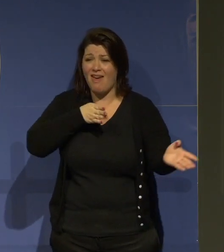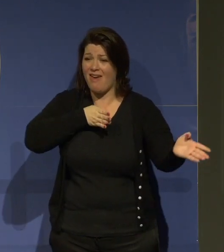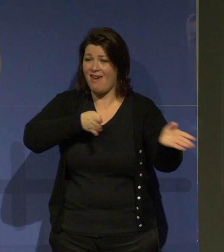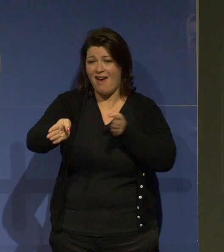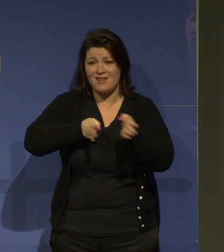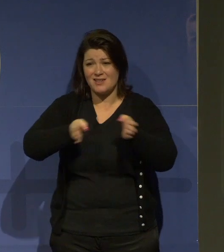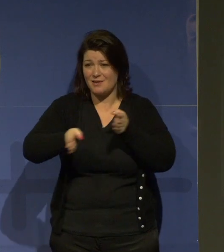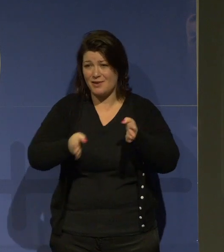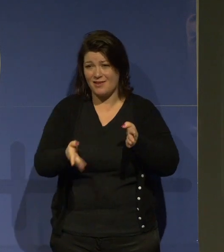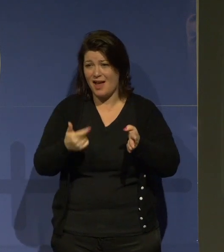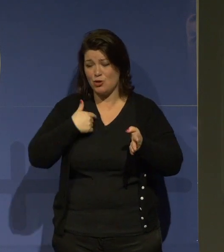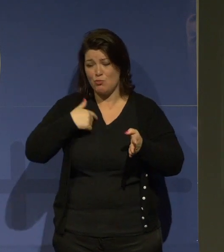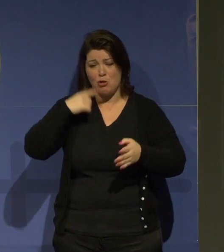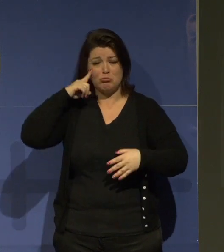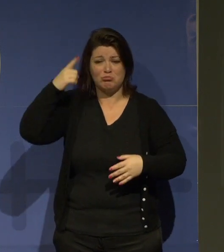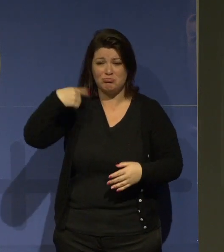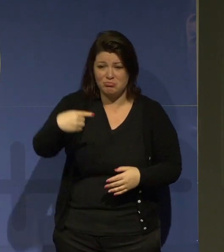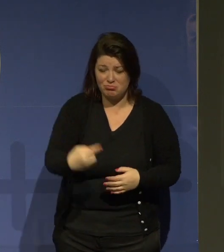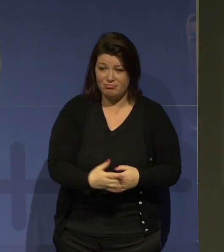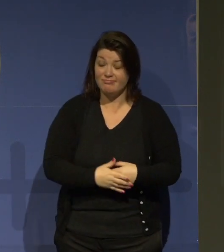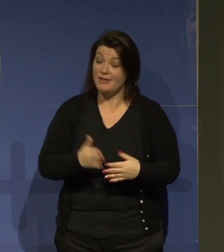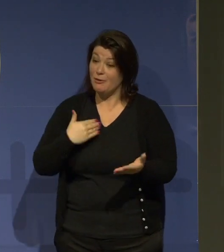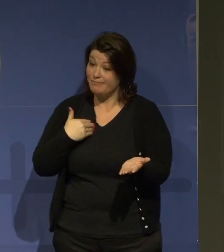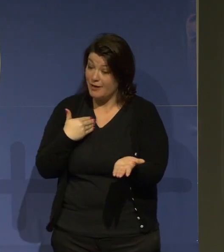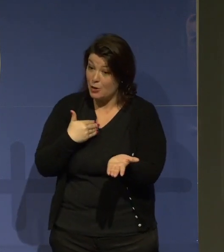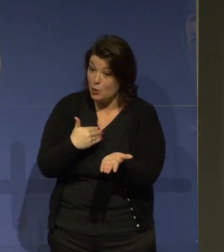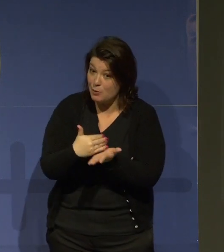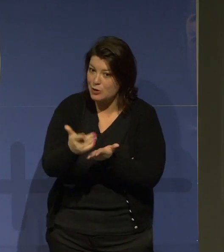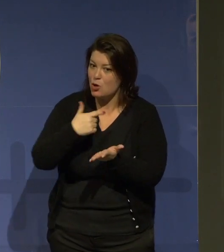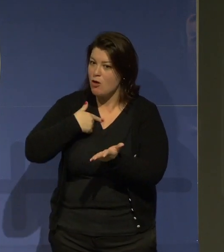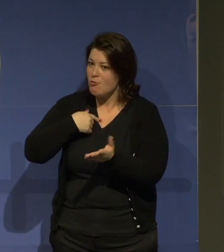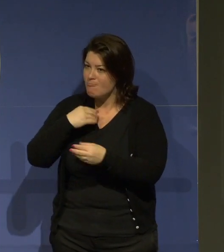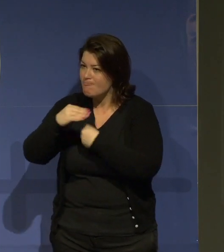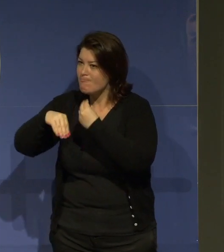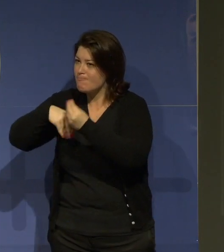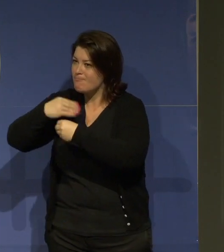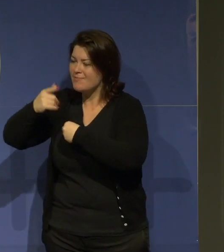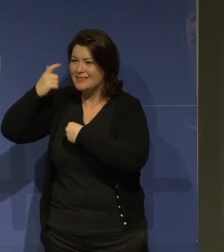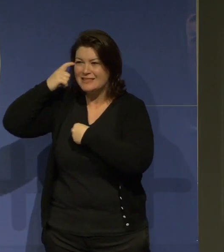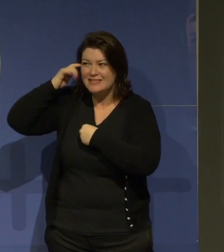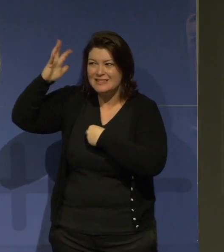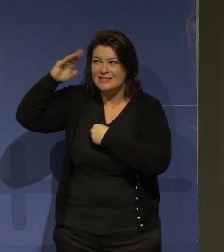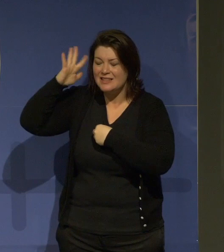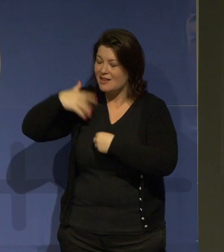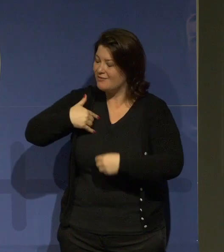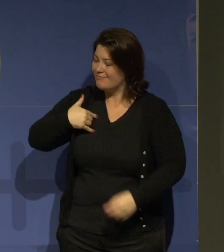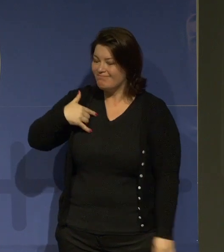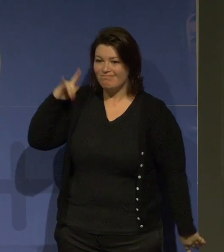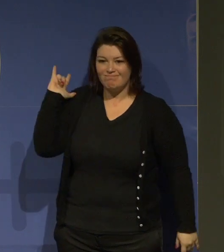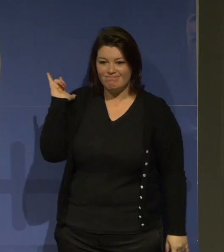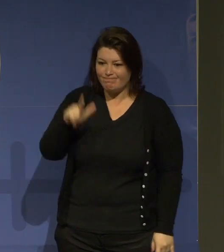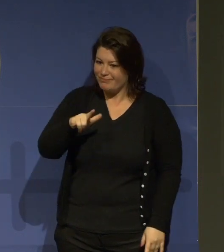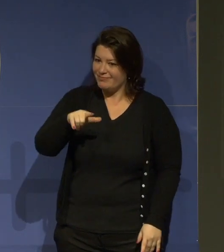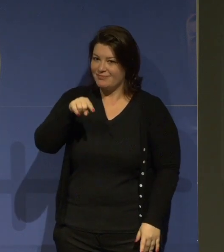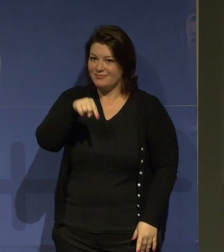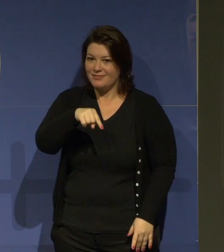no meu dia a dia. Então, a partir dali, a gente começou a se envolver, me apaixonei loucamente pela